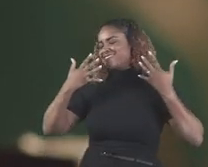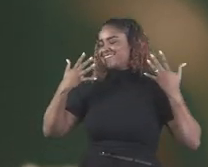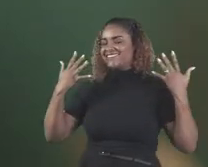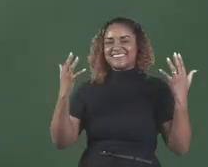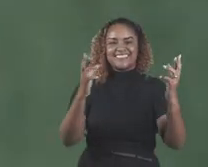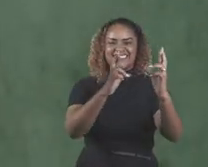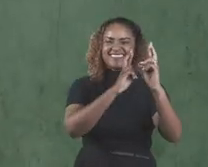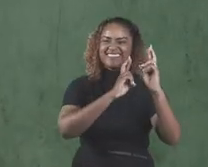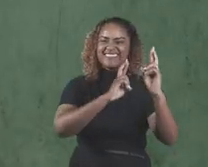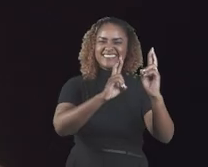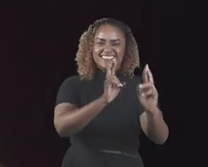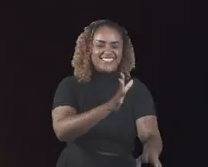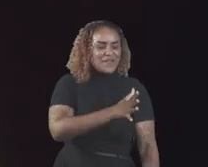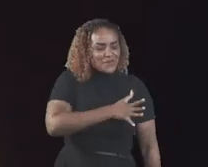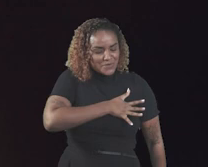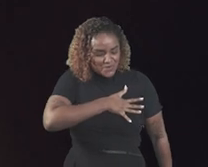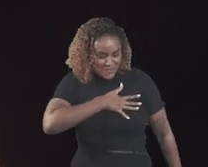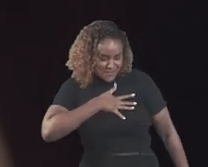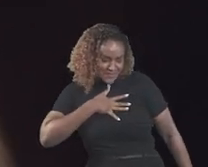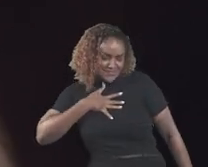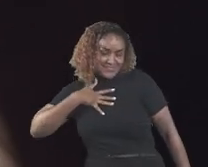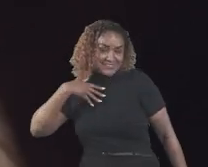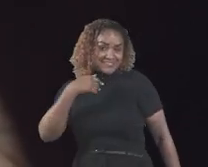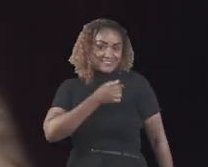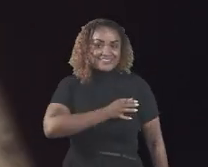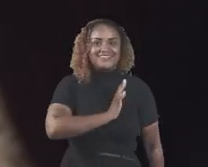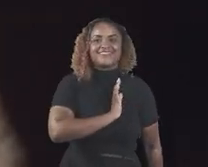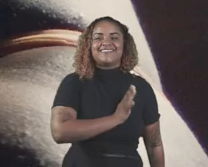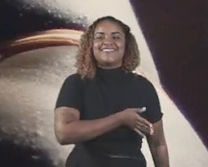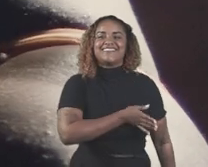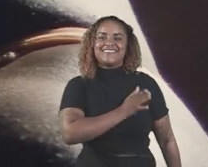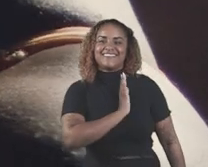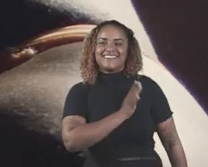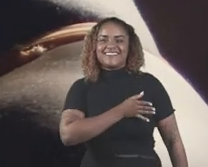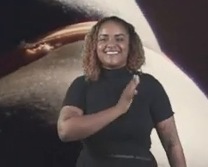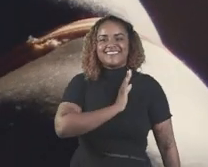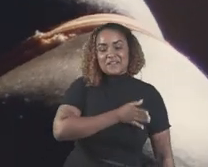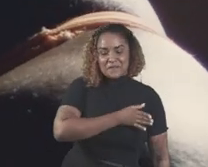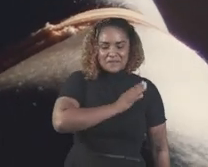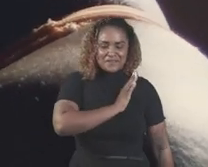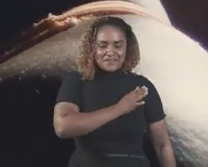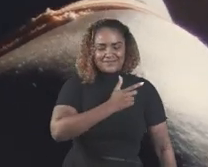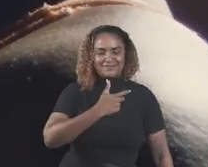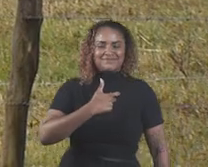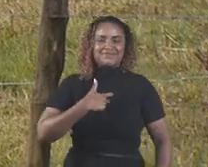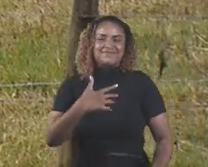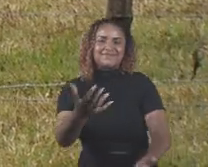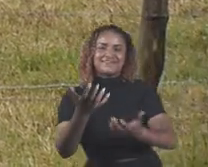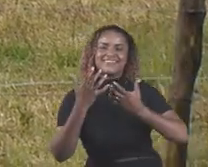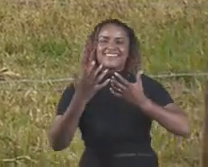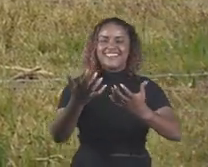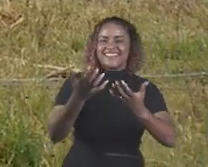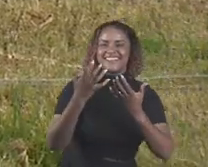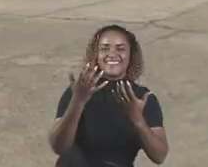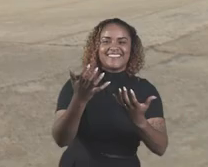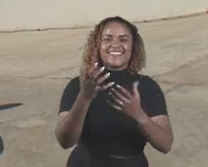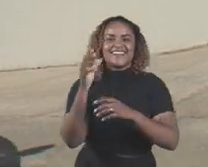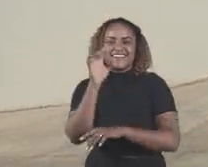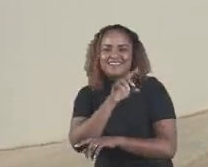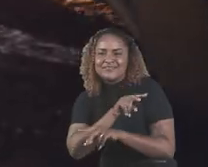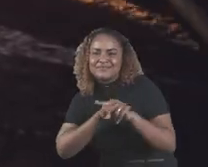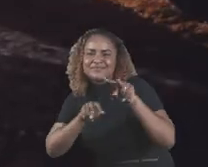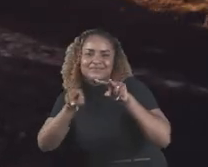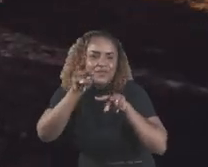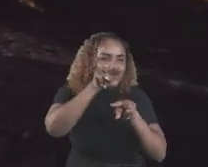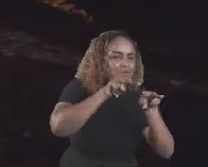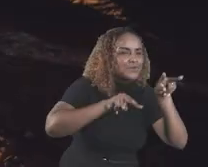à esperança, meu coração é seu lugar. Tô querendo